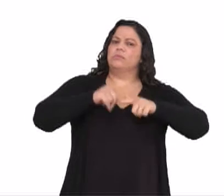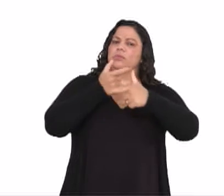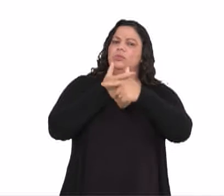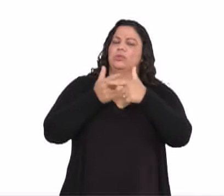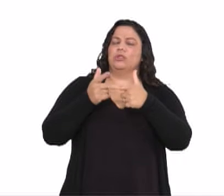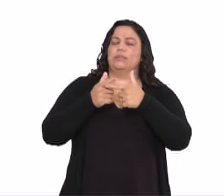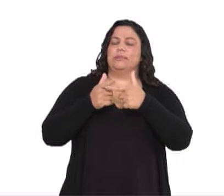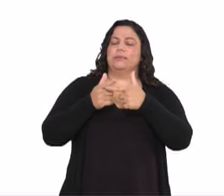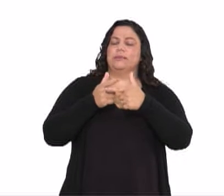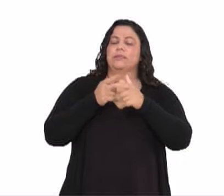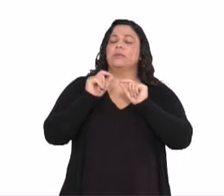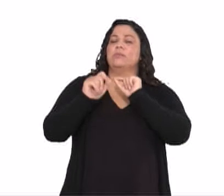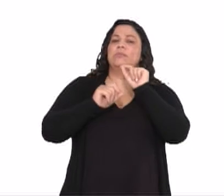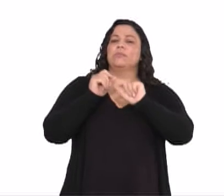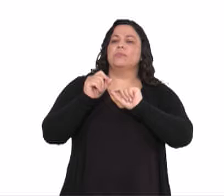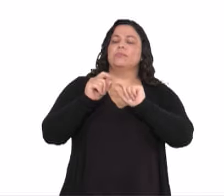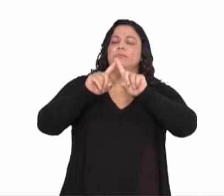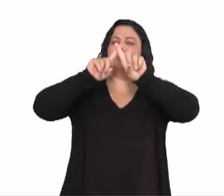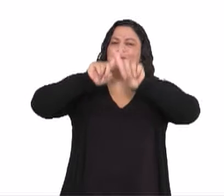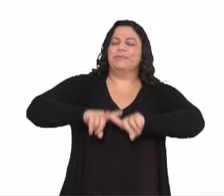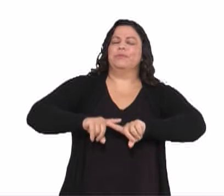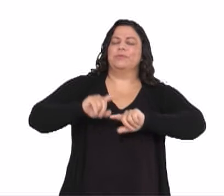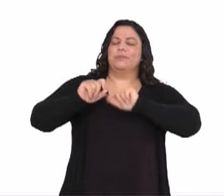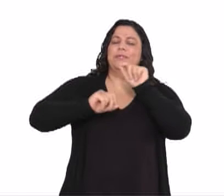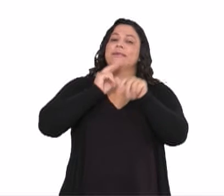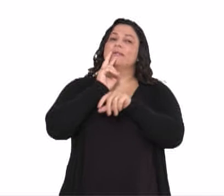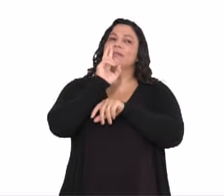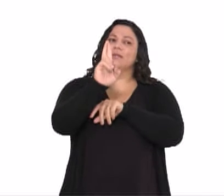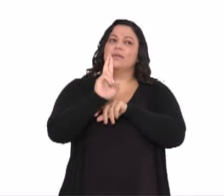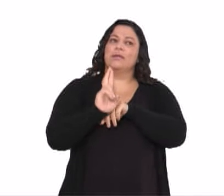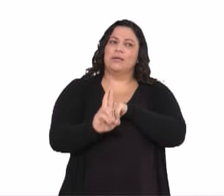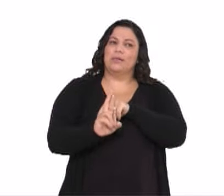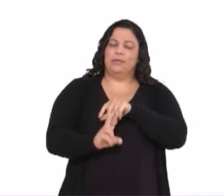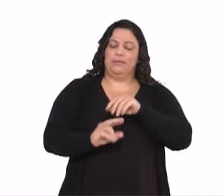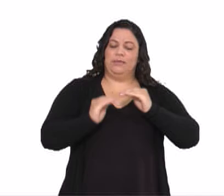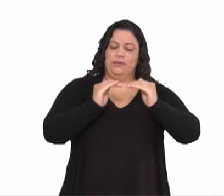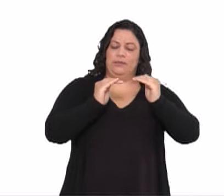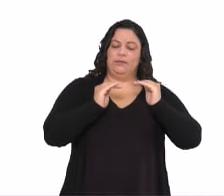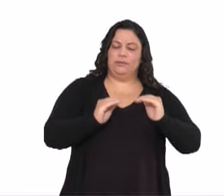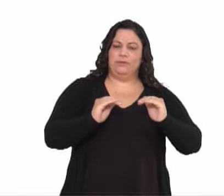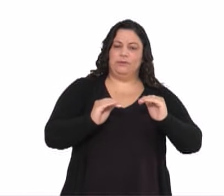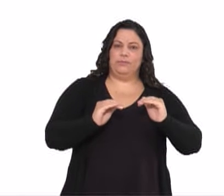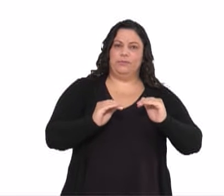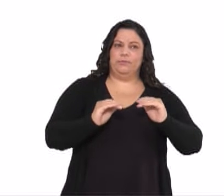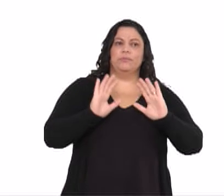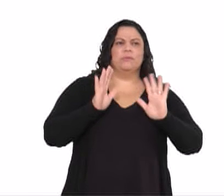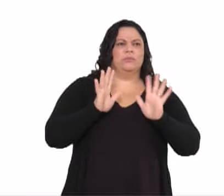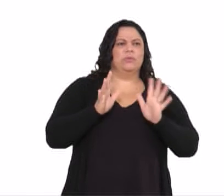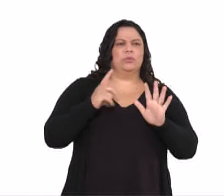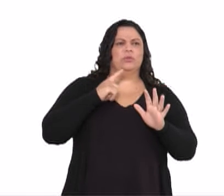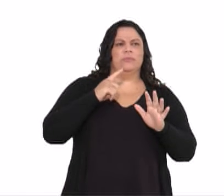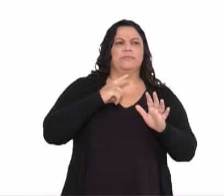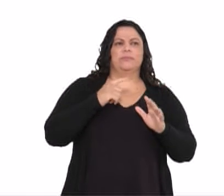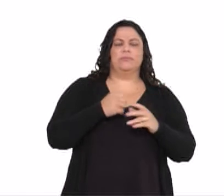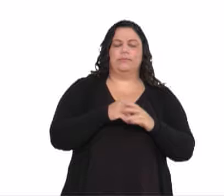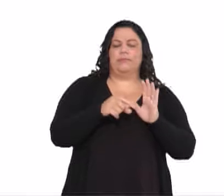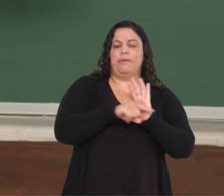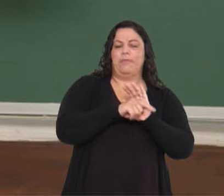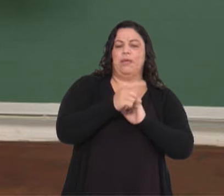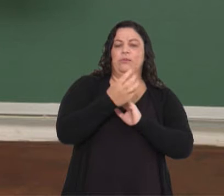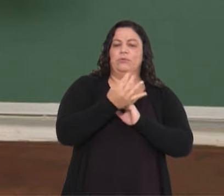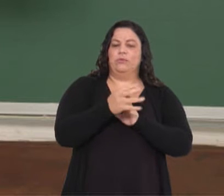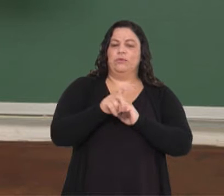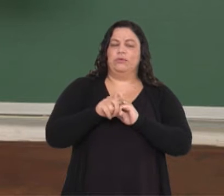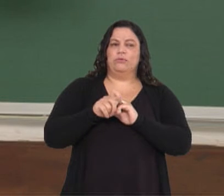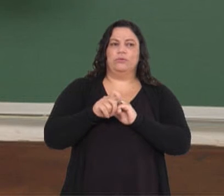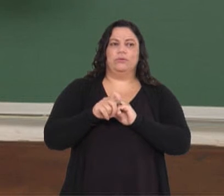e pelo 1. O resultado dele você vai alinhar com as colunas que estão já de mesmo grau. Depois você faz